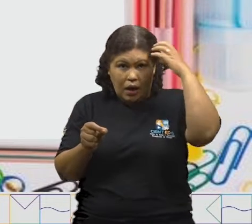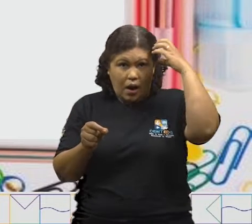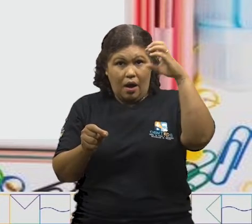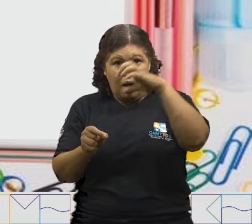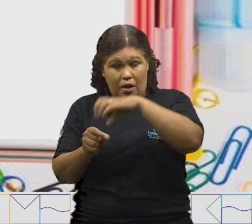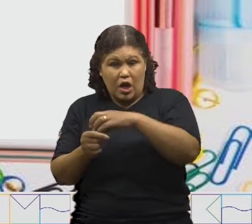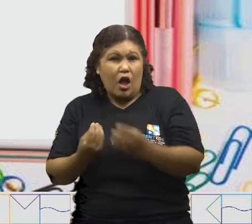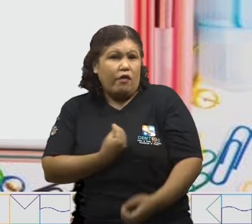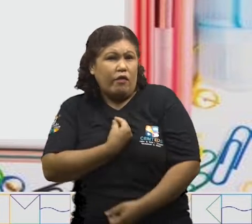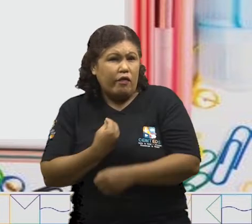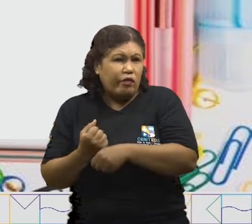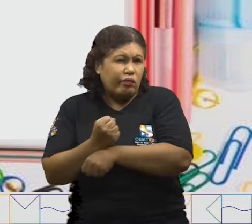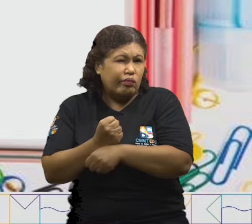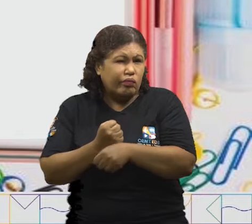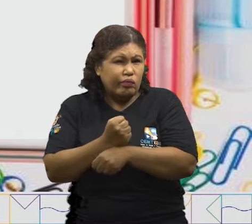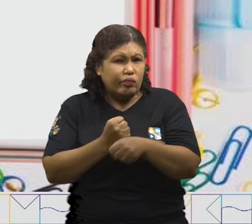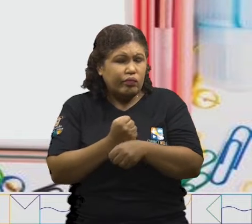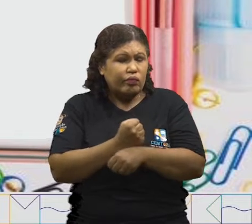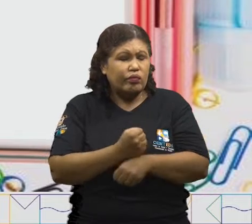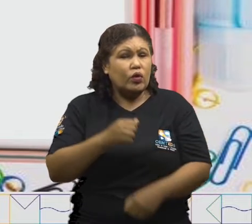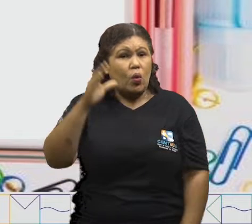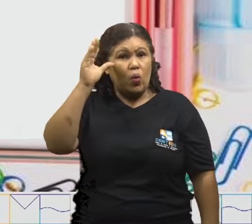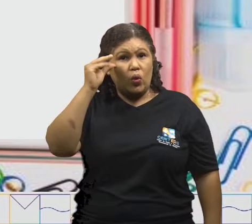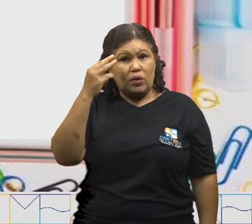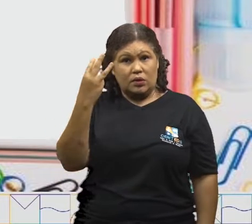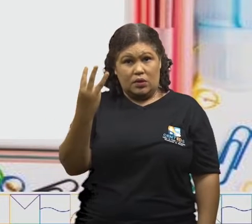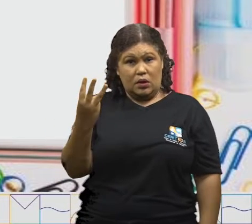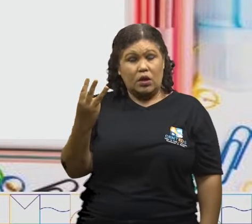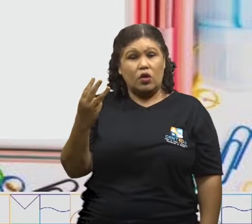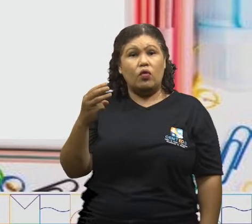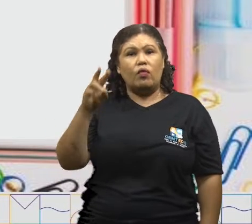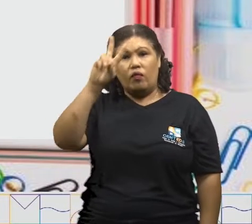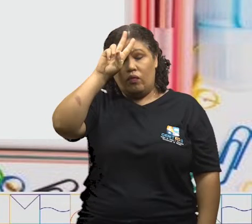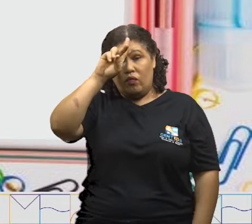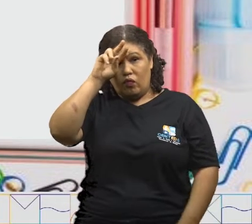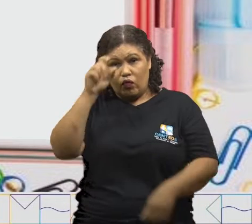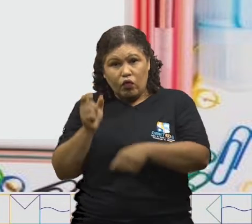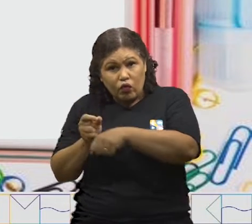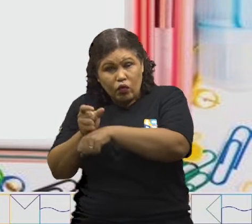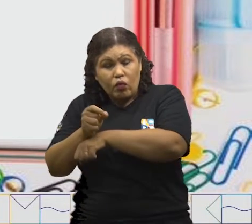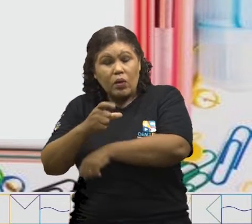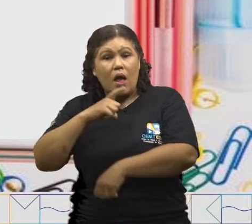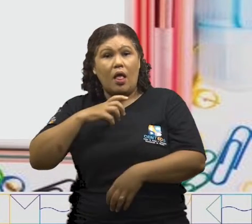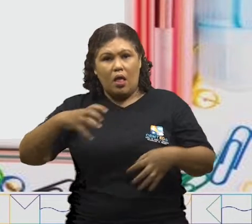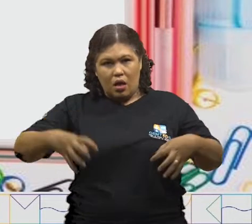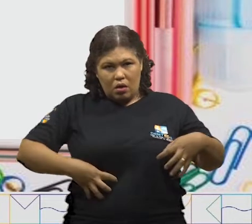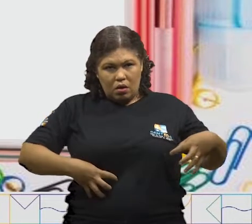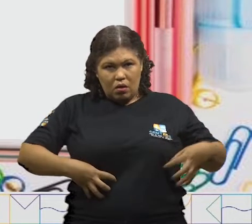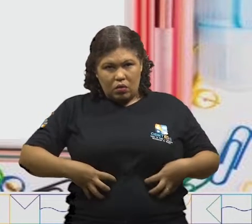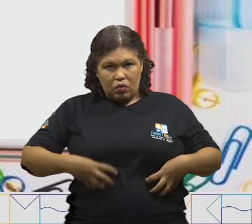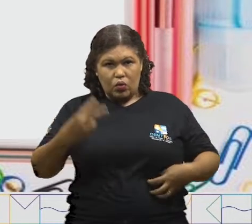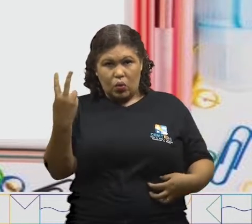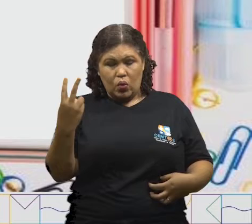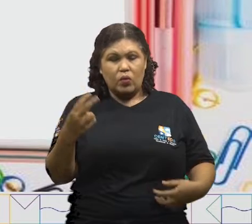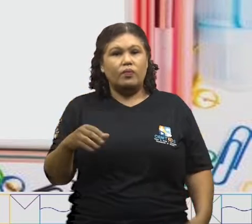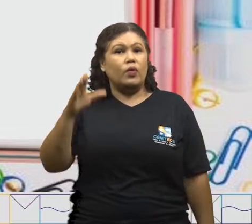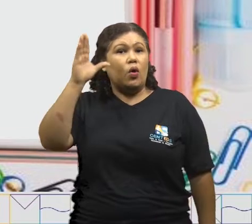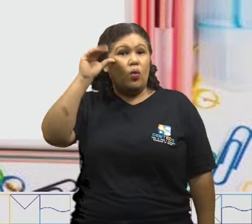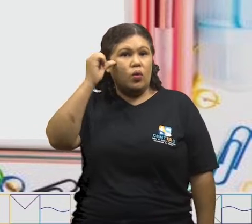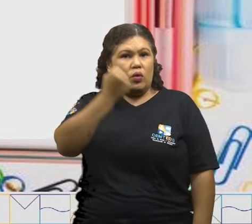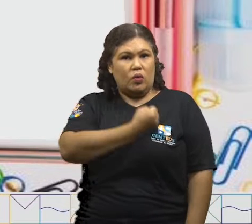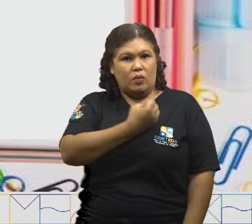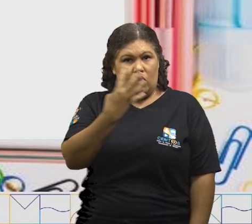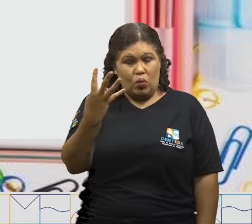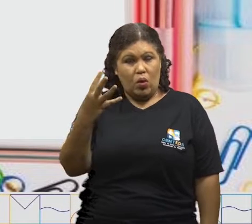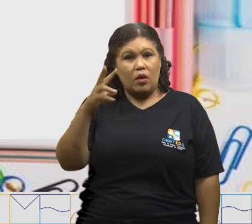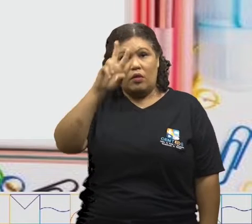mais. 3. As formigas têm 2 estômagos. 4. As